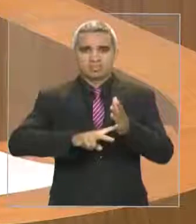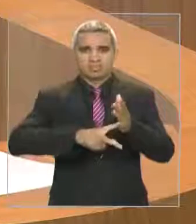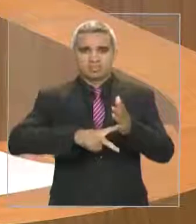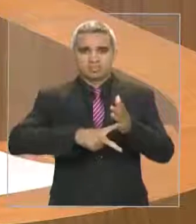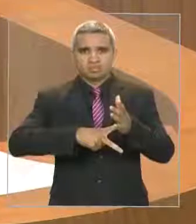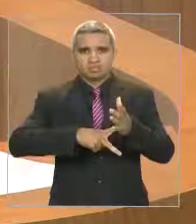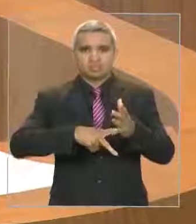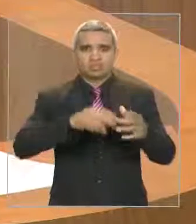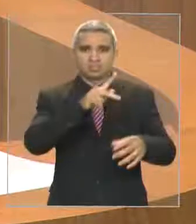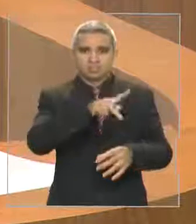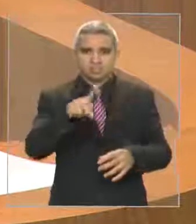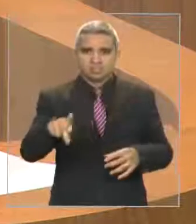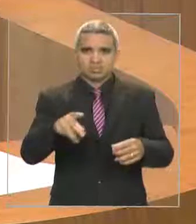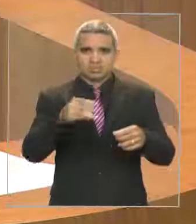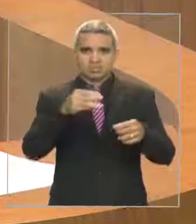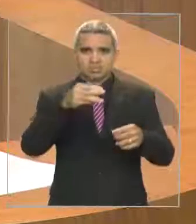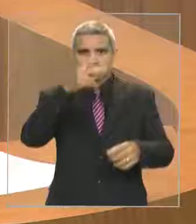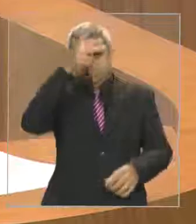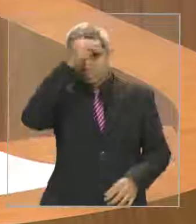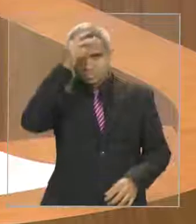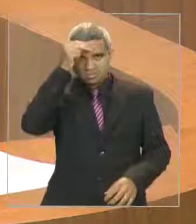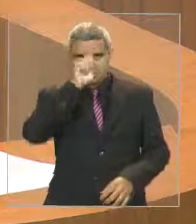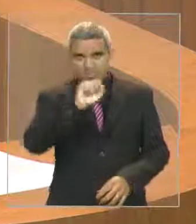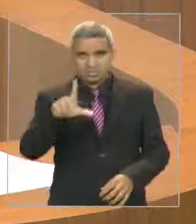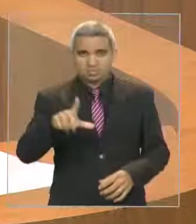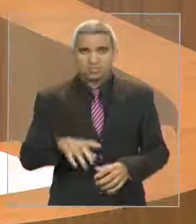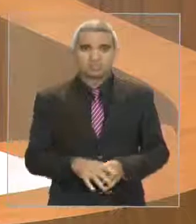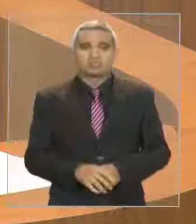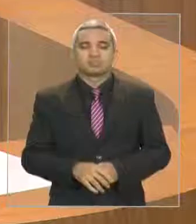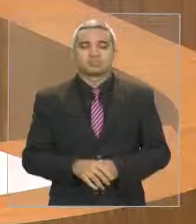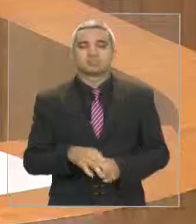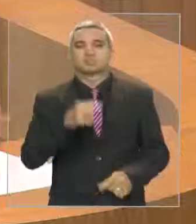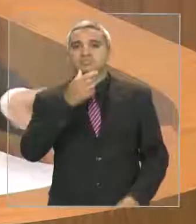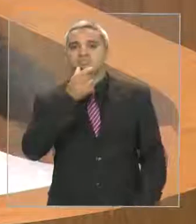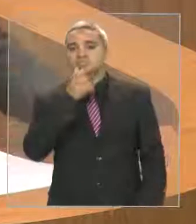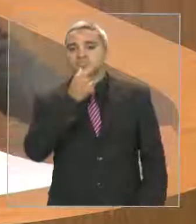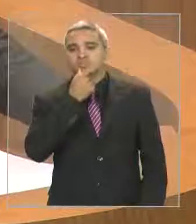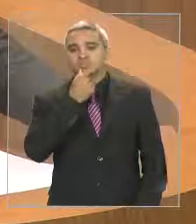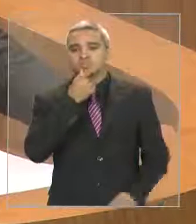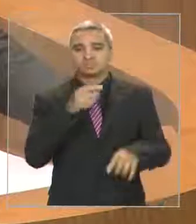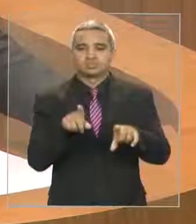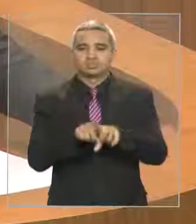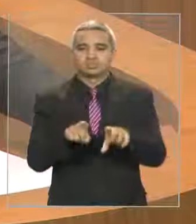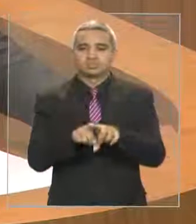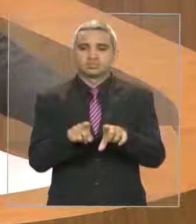membro do Movimento de Valorização dos Professores, o MRP,